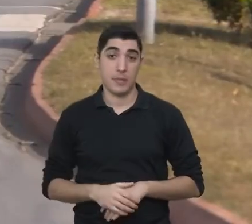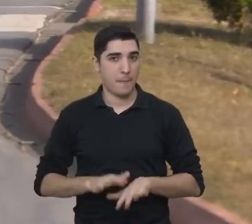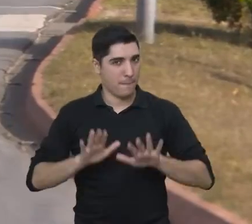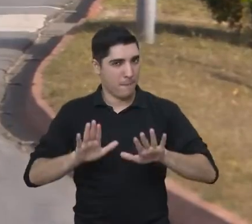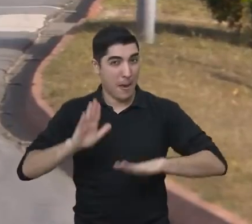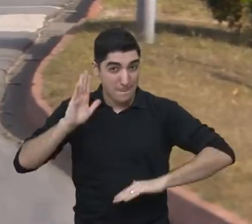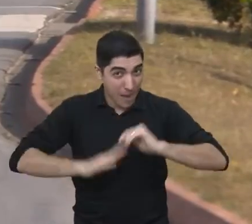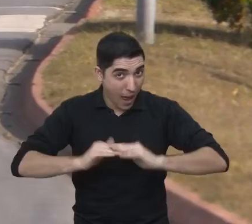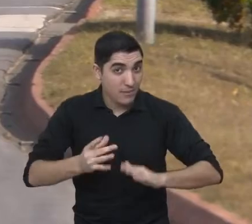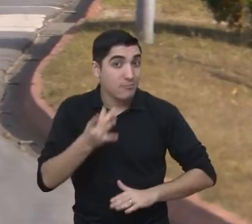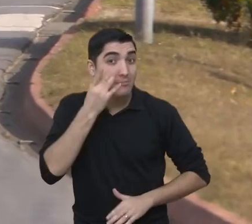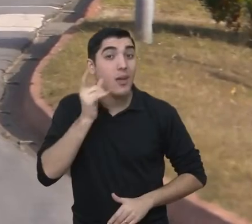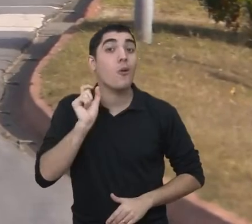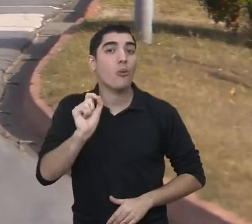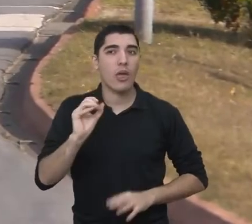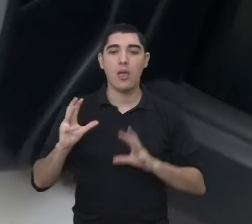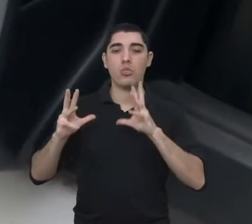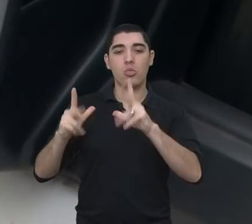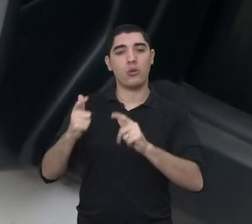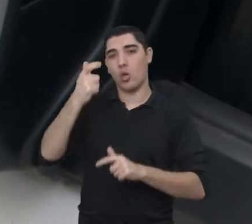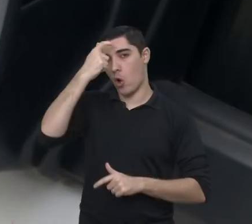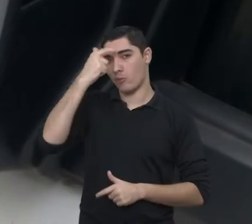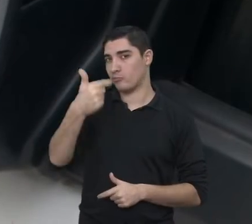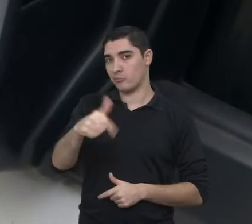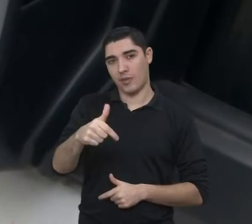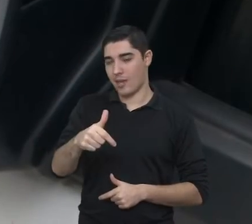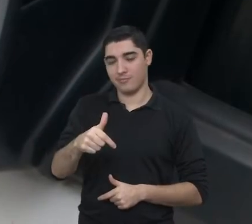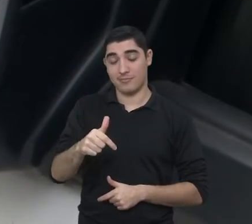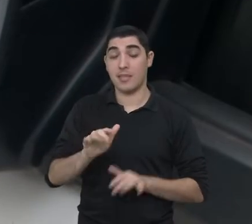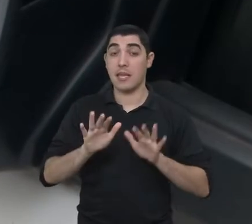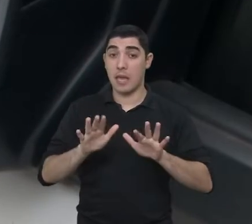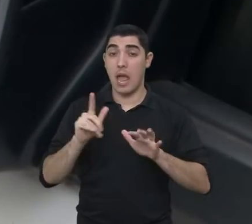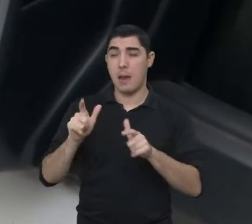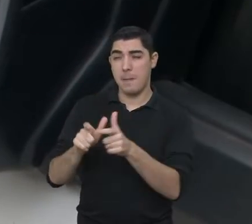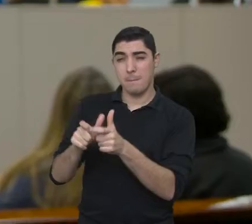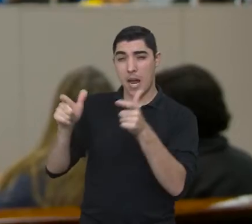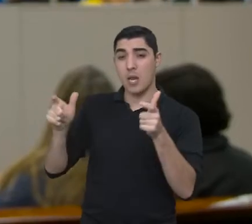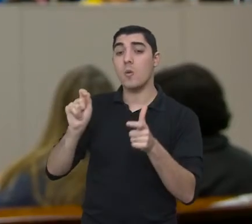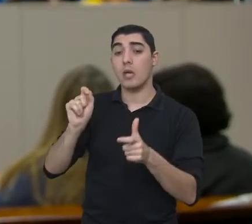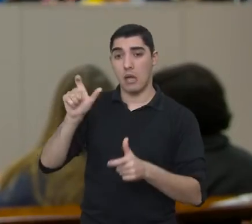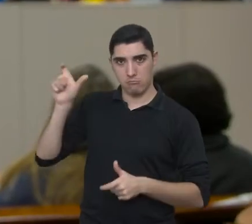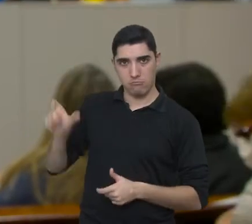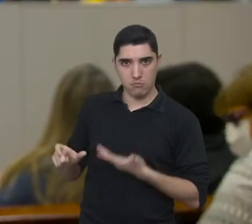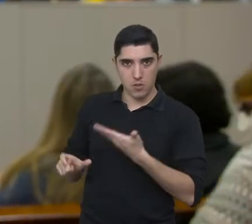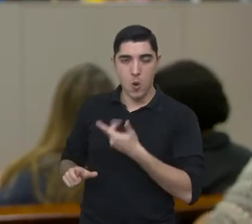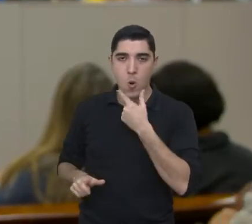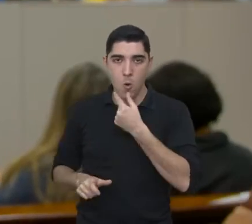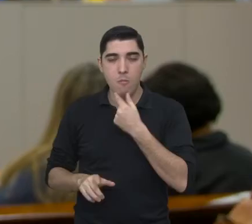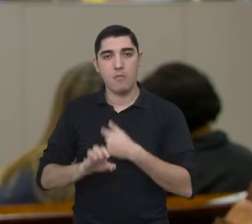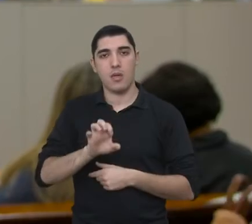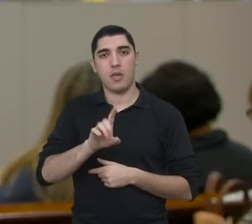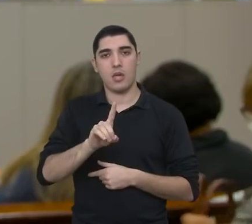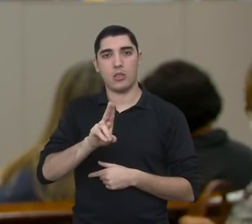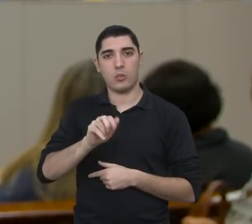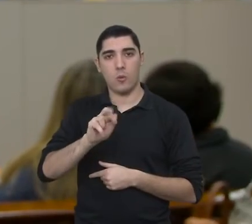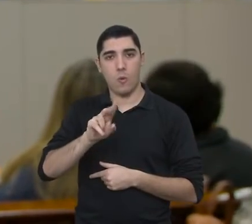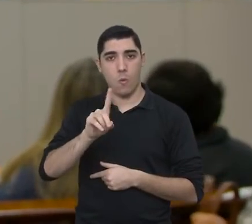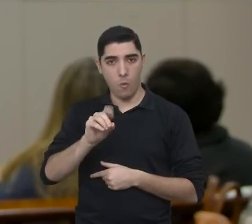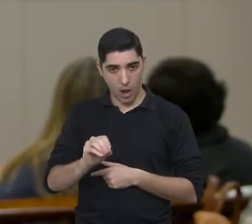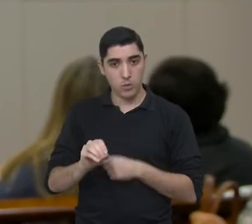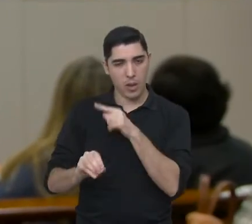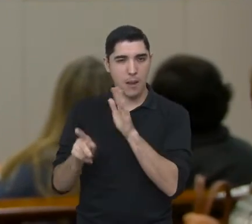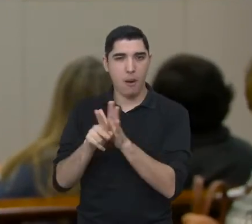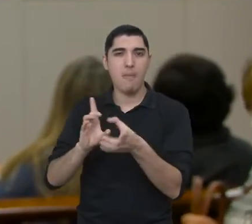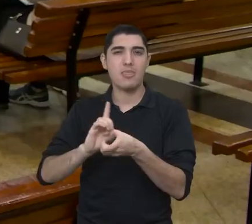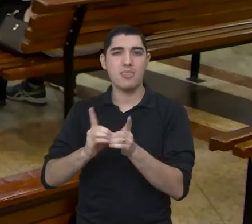Mas, na prática, nem todos têm a consciência do Jefferson e do Antônio. Para o superintendente regional do Detran,